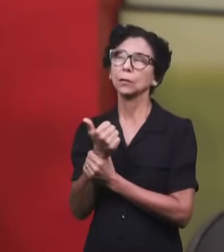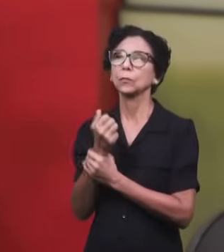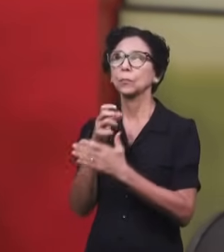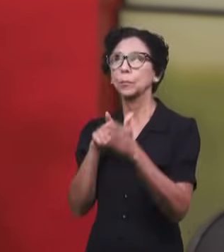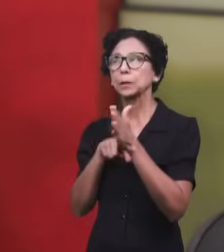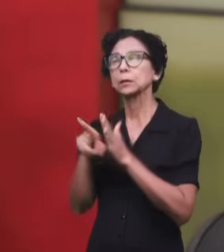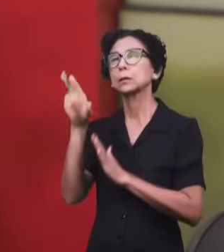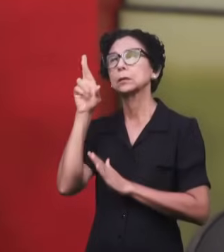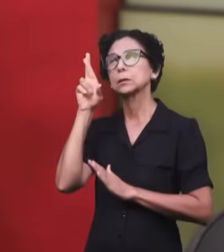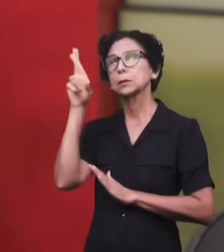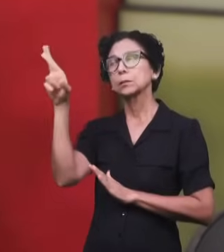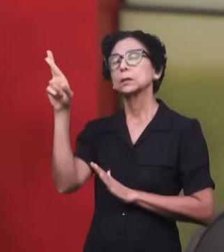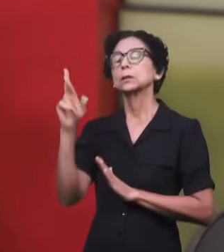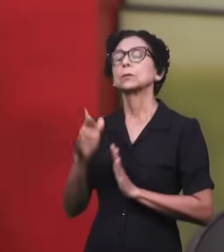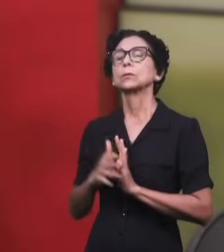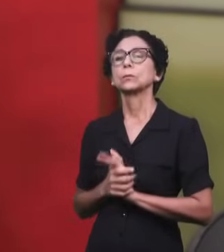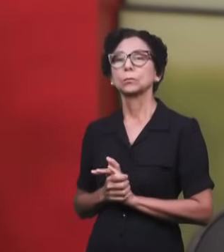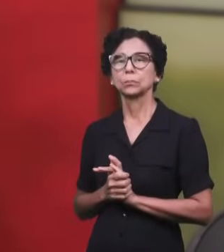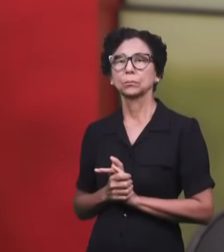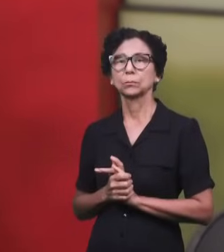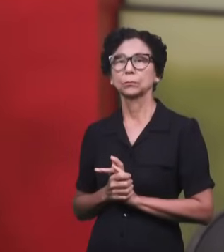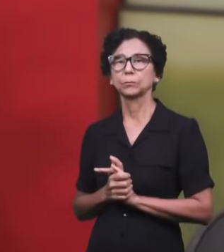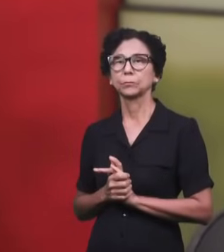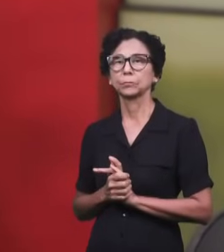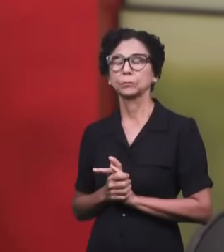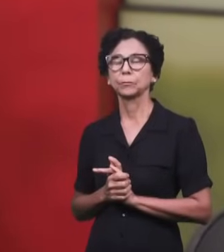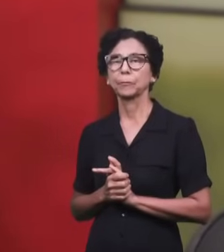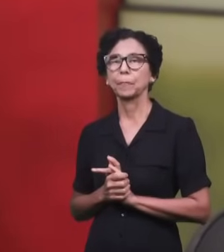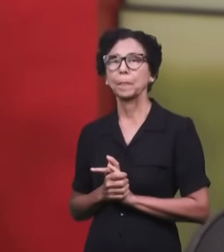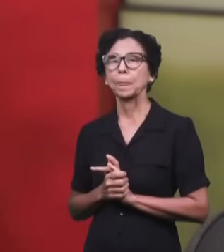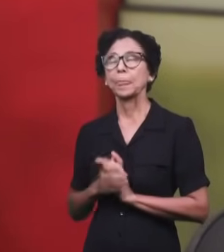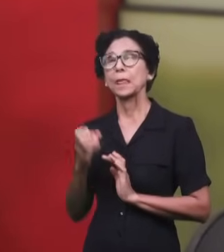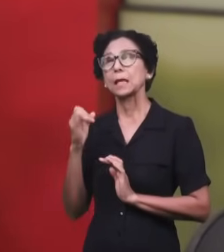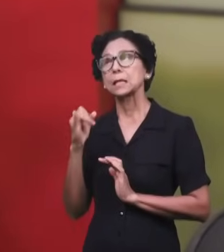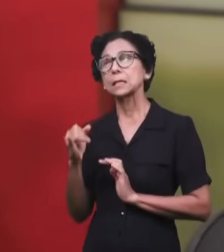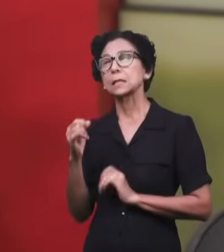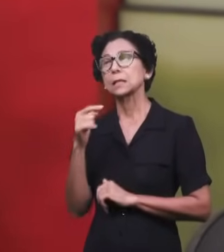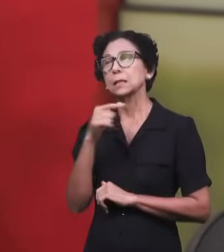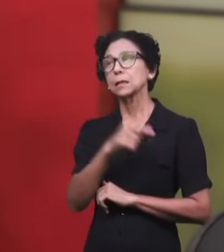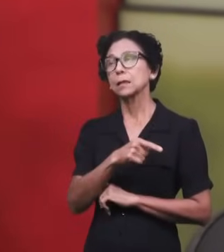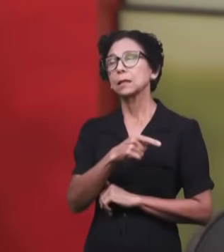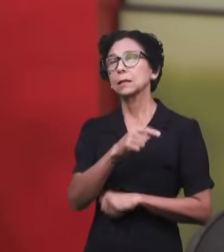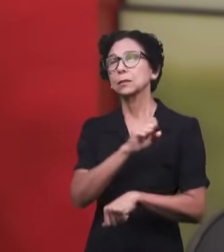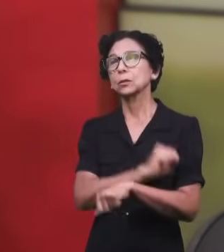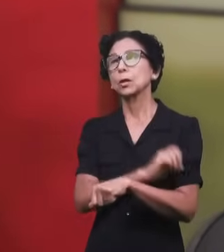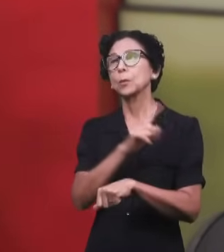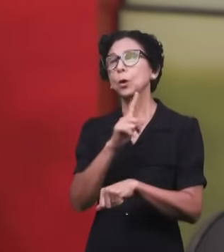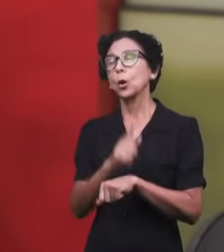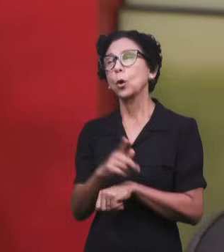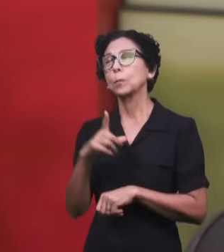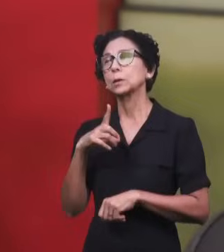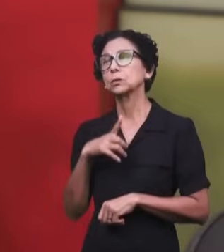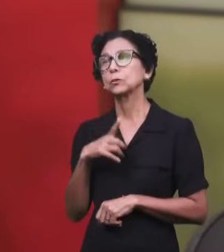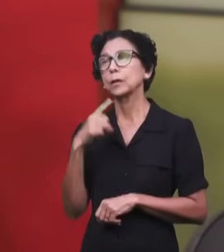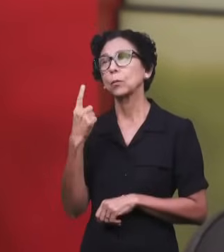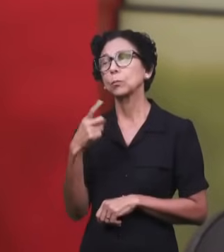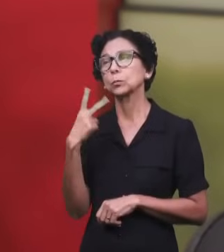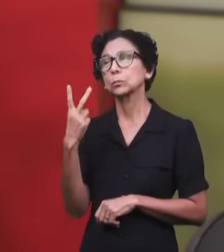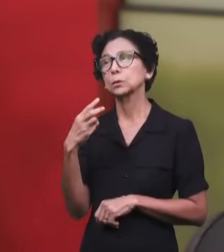reunidos, o valor, a importância de você ter essa figura dentro da